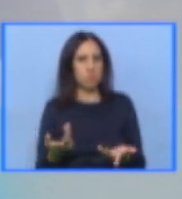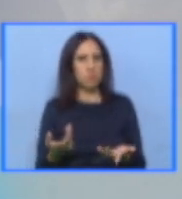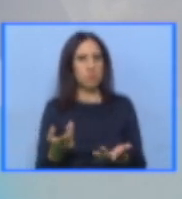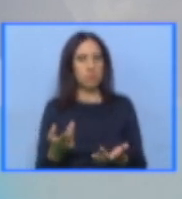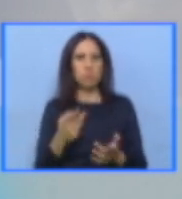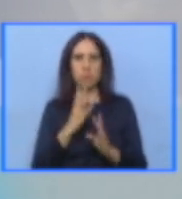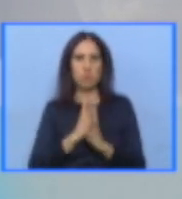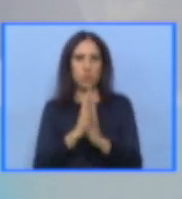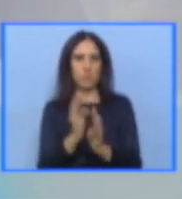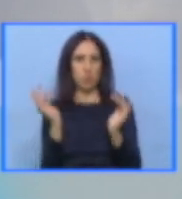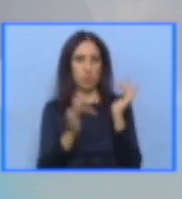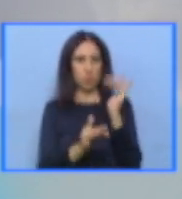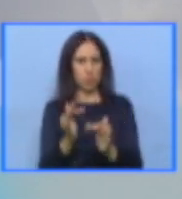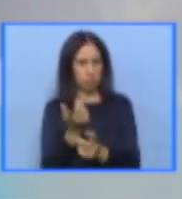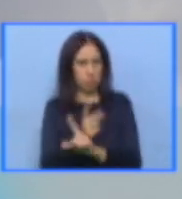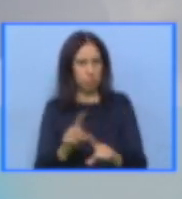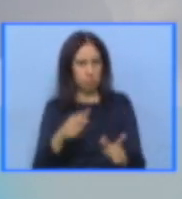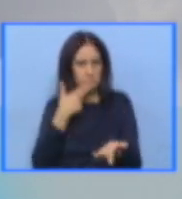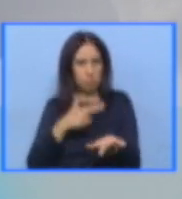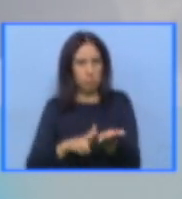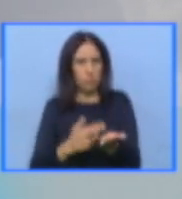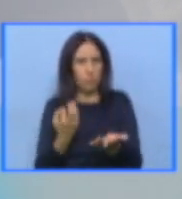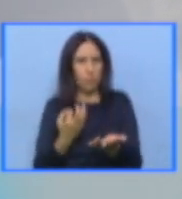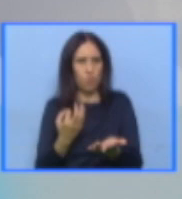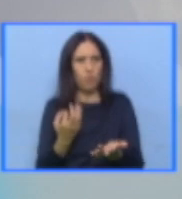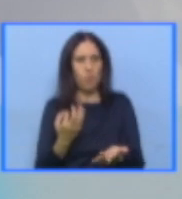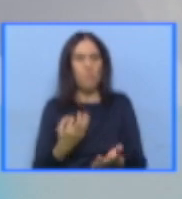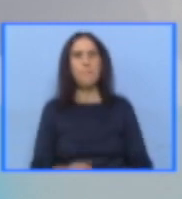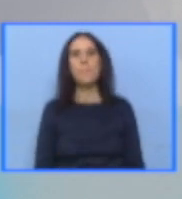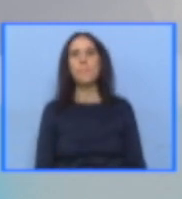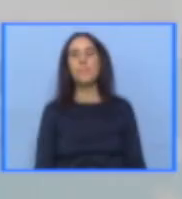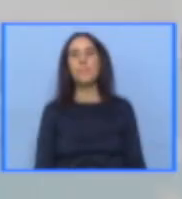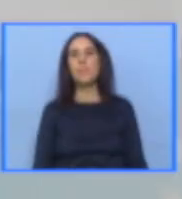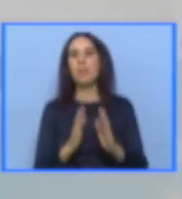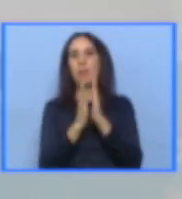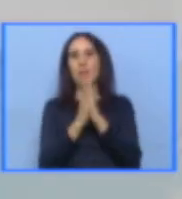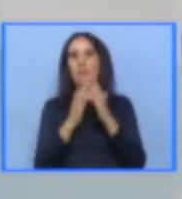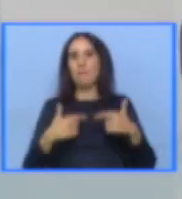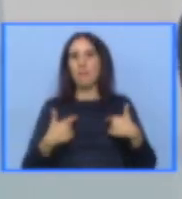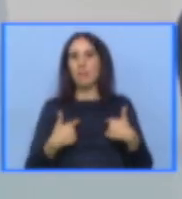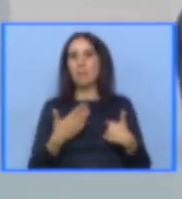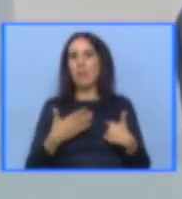as peregrinações e proibiam mesmo. A própria Igreja teve receio,